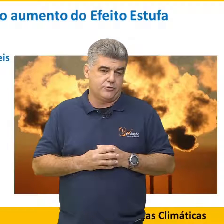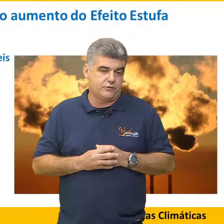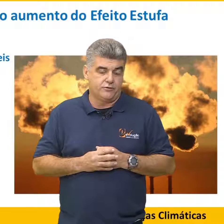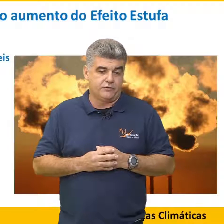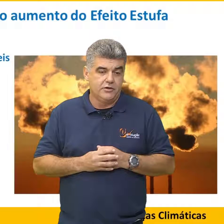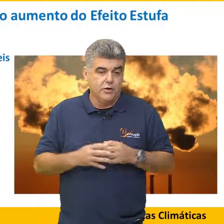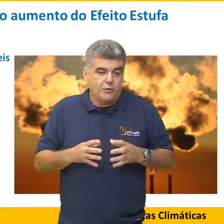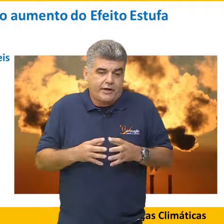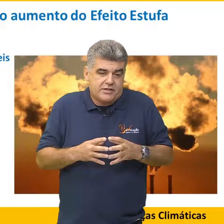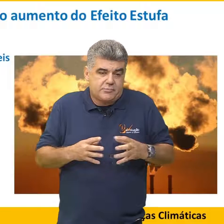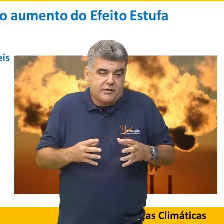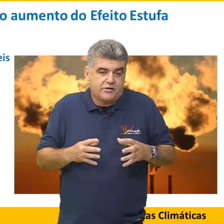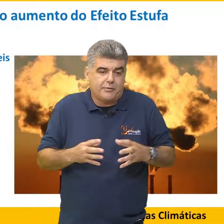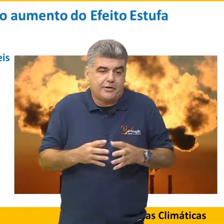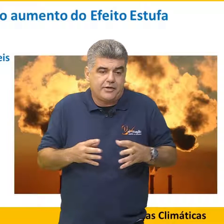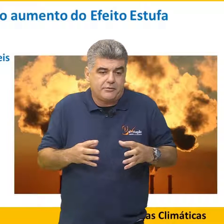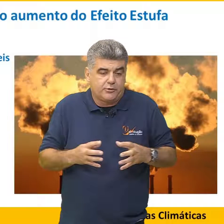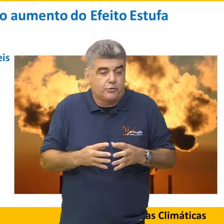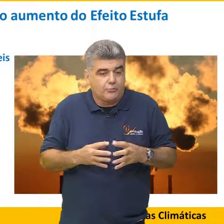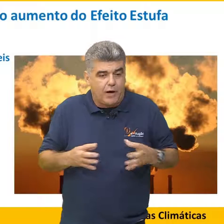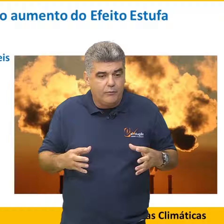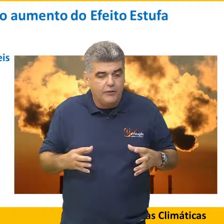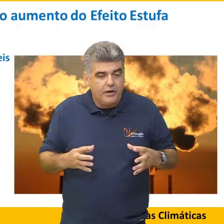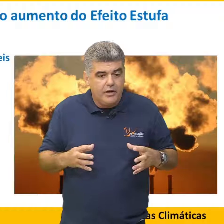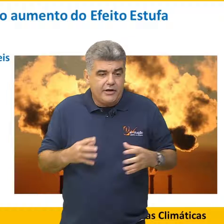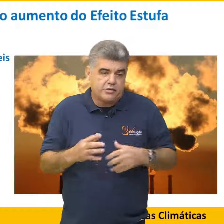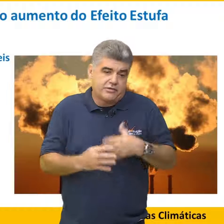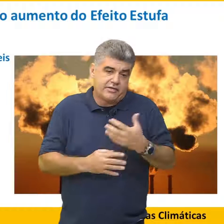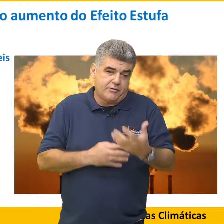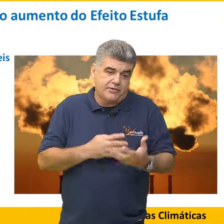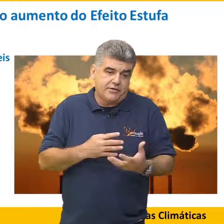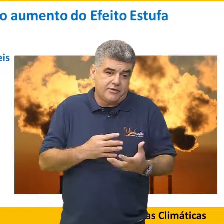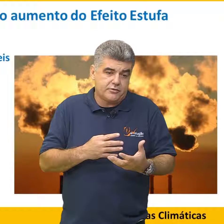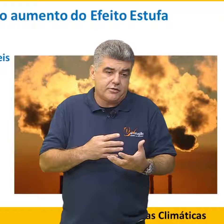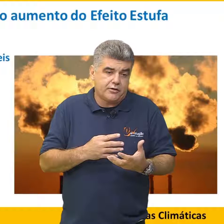de efeito estufa? Um aquecimento chamado aquecimento global. E as